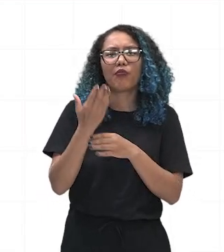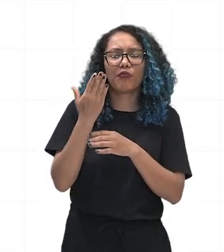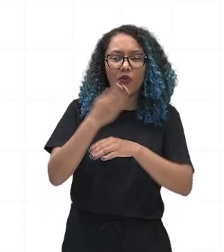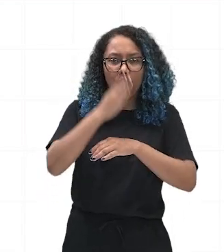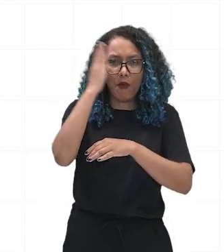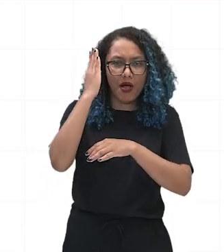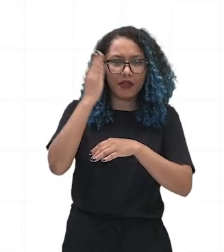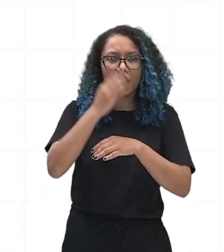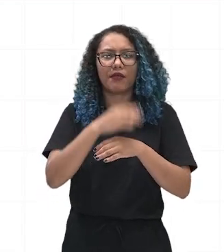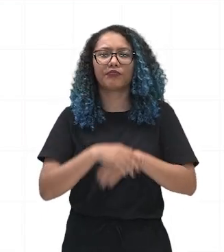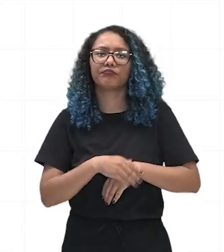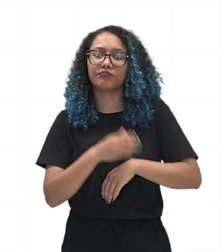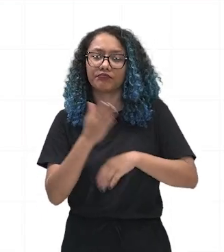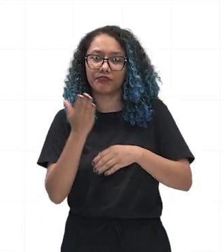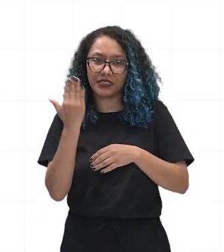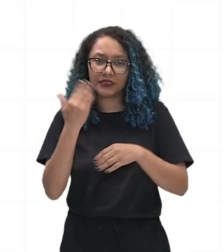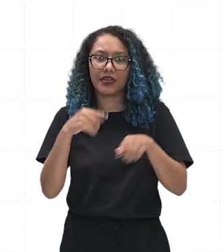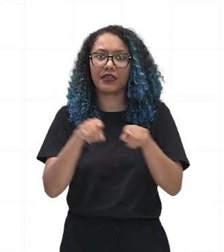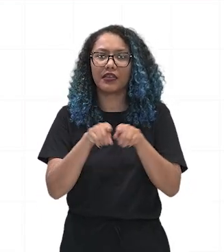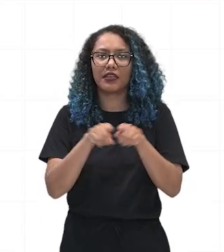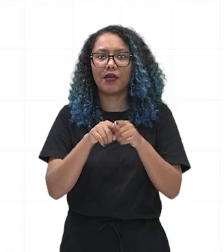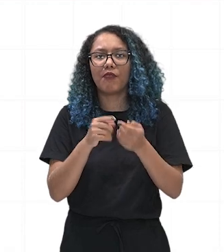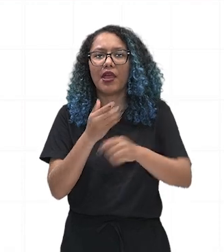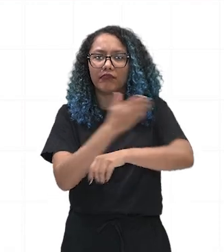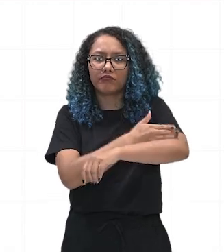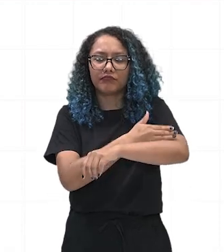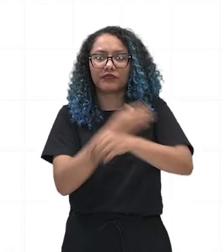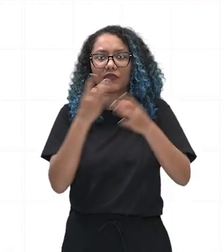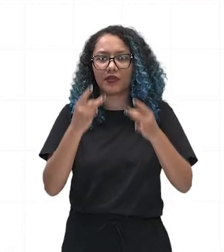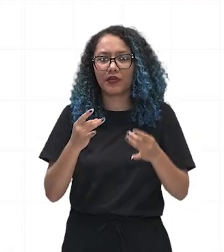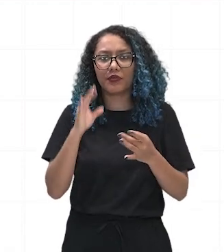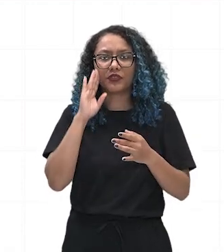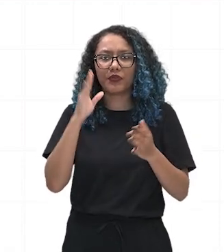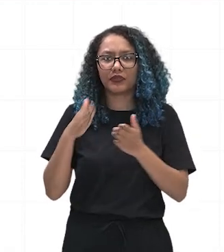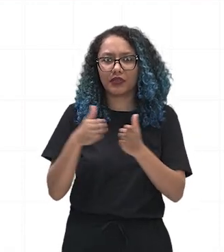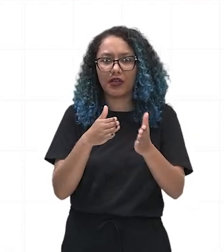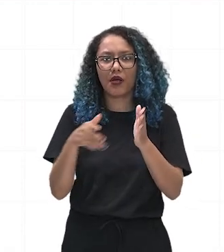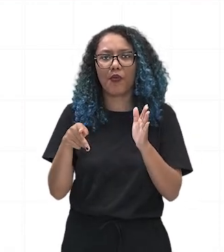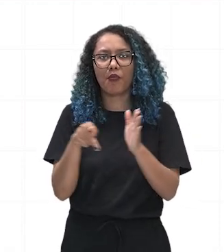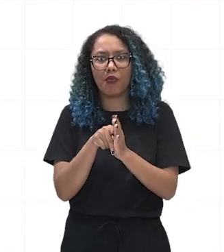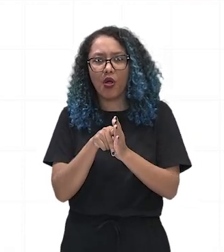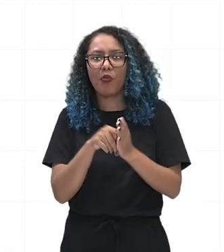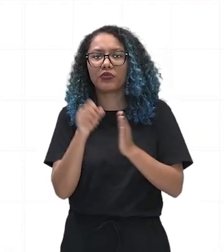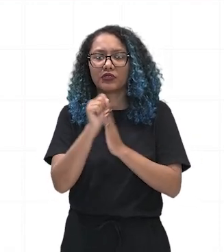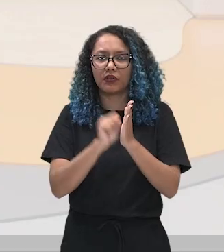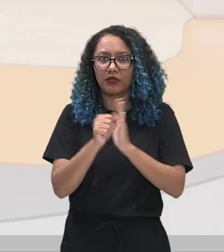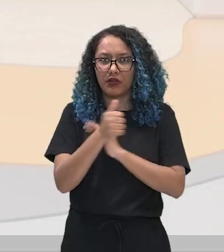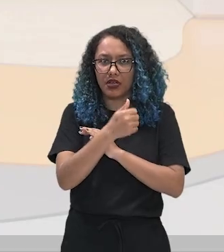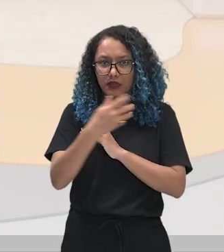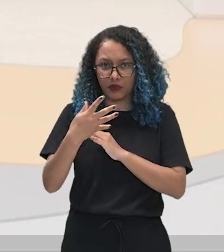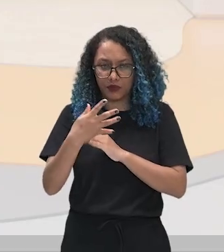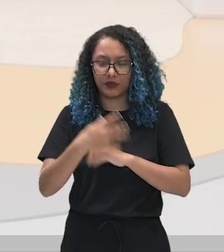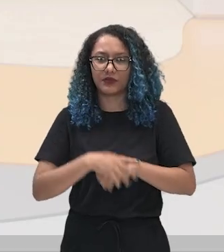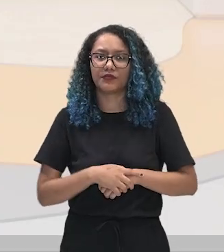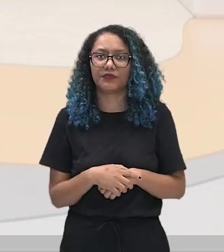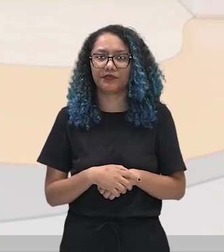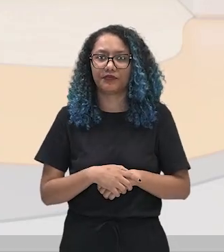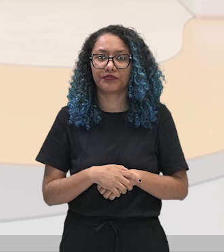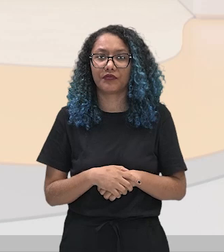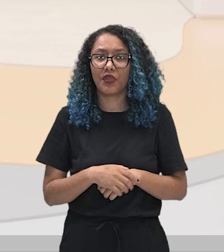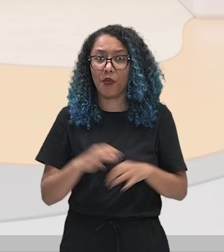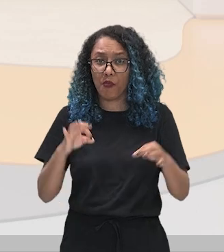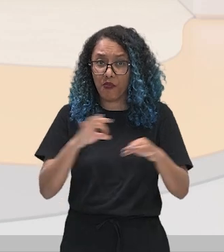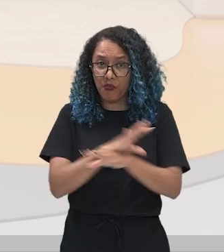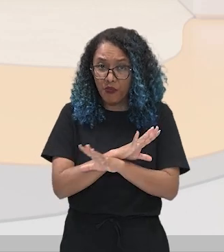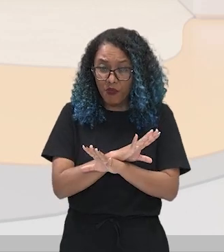no detalhamento, as principais rotas comerciais do século XIV. Tá preparado para